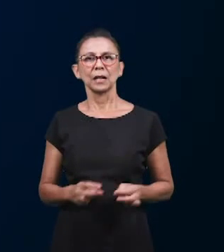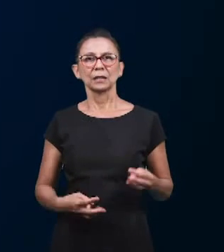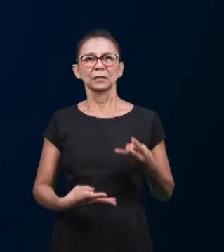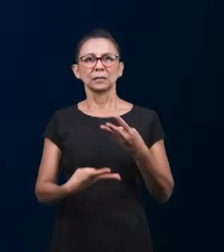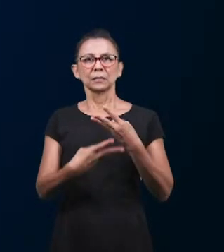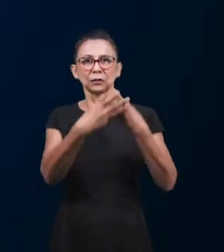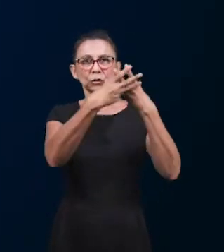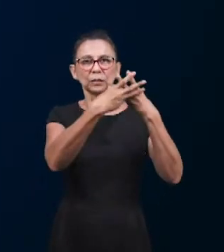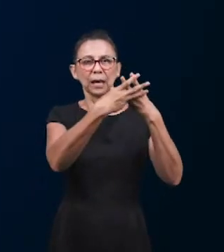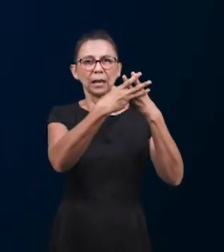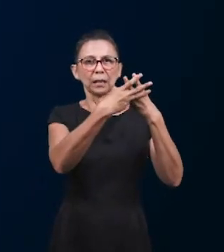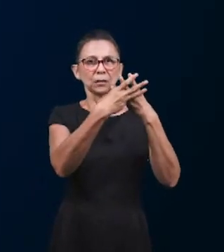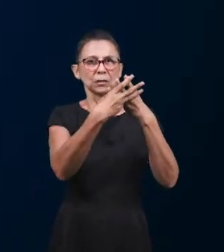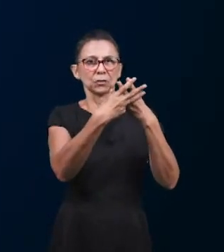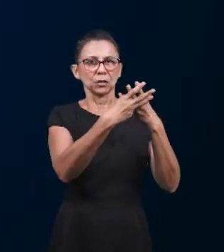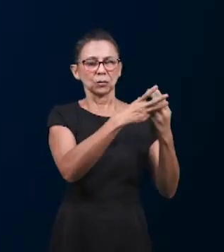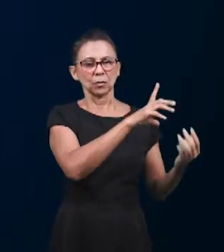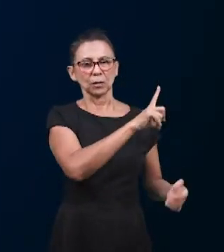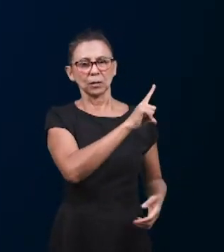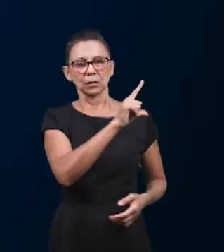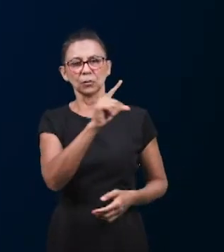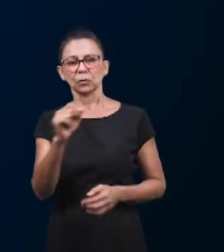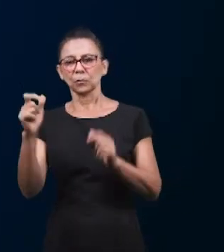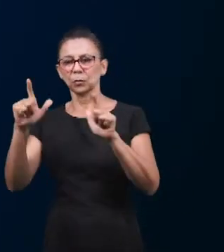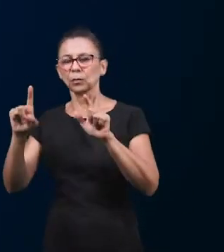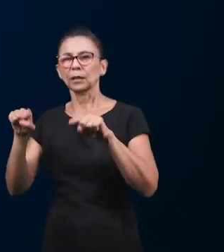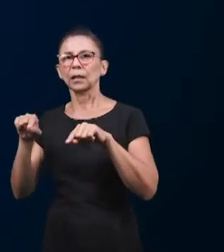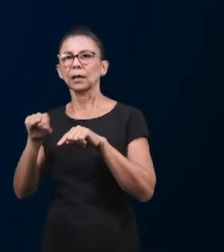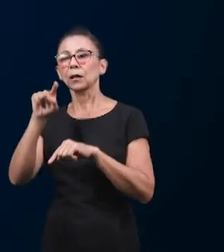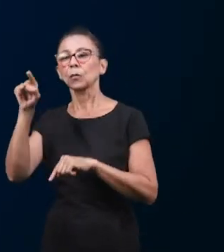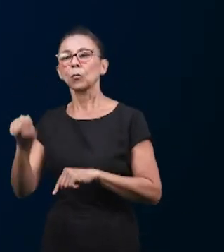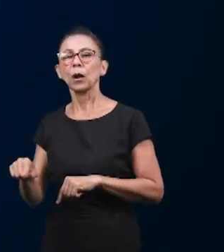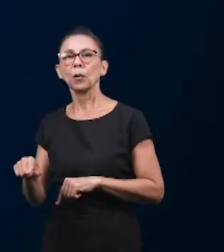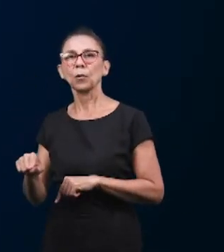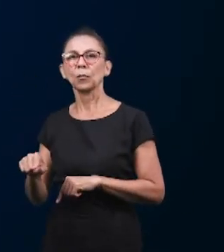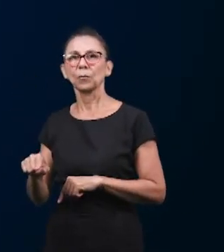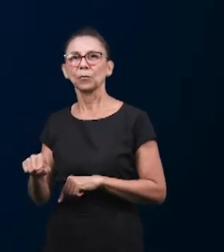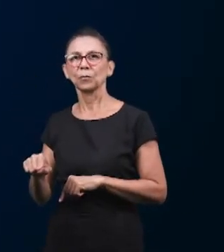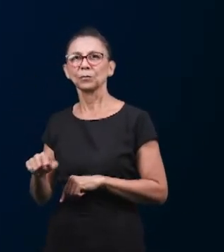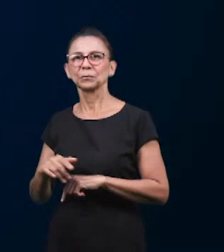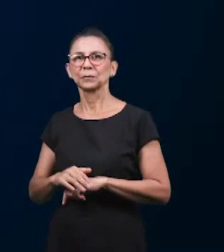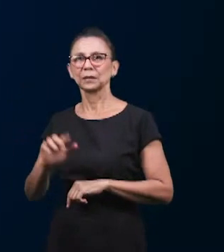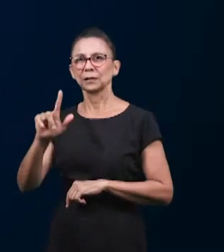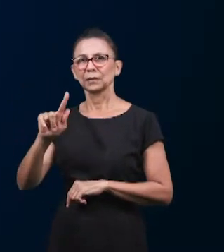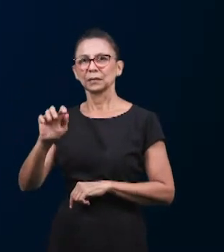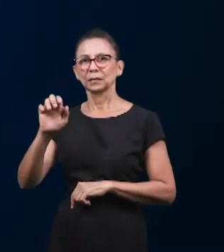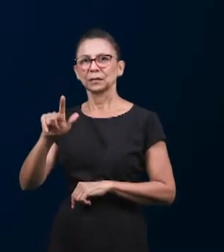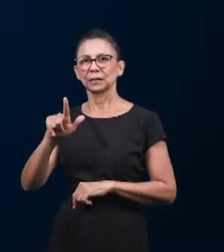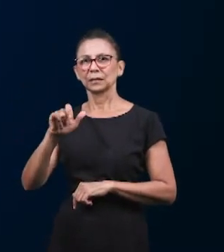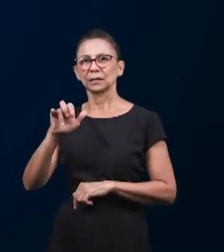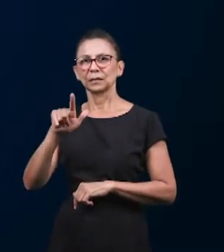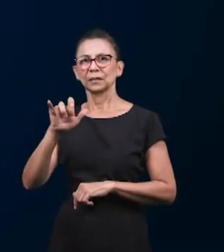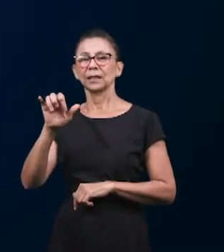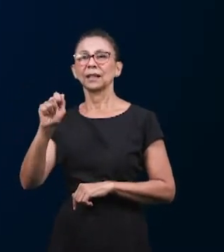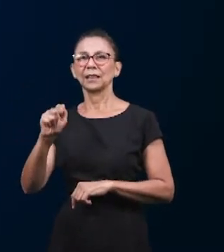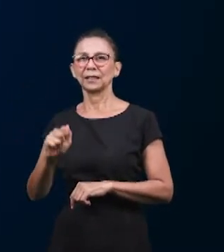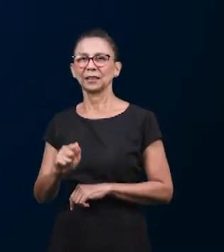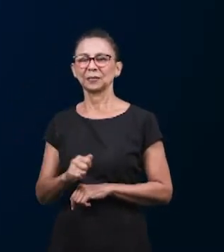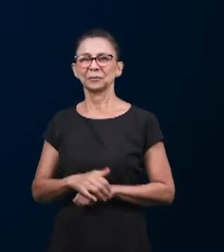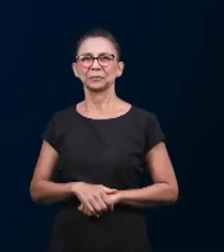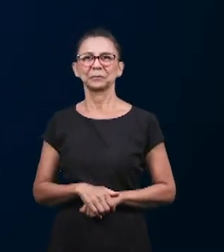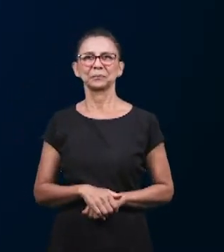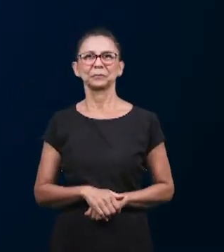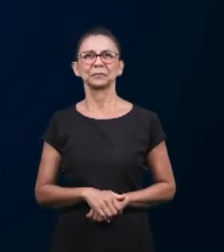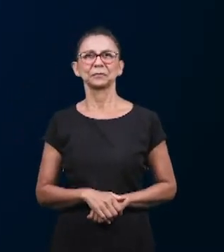Judéia? Em direção à Galiléia. Amém. A outra pergunta, no